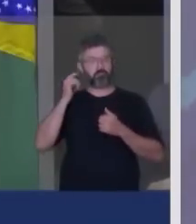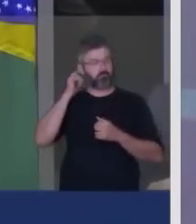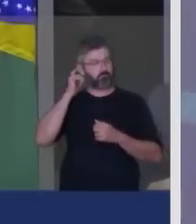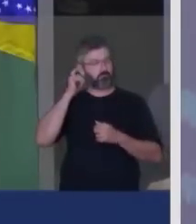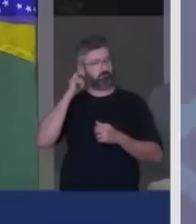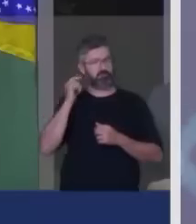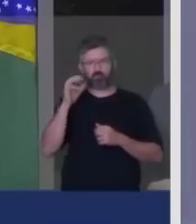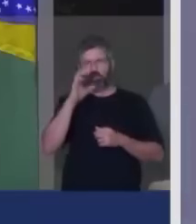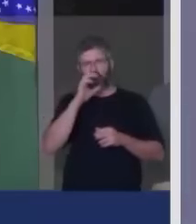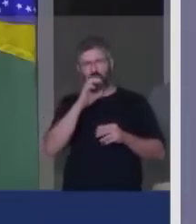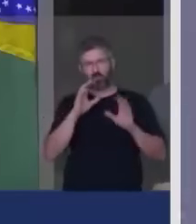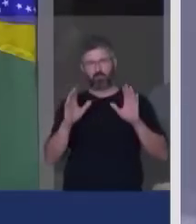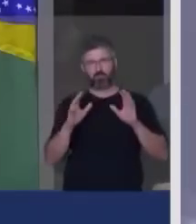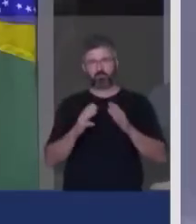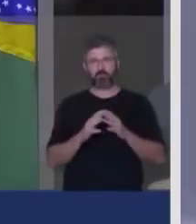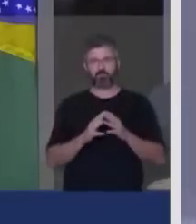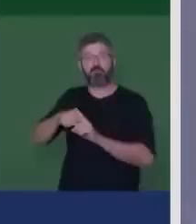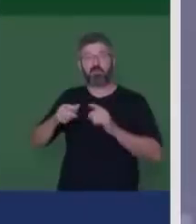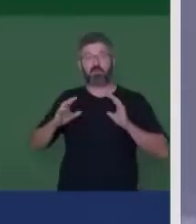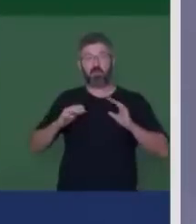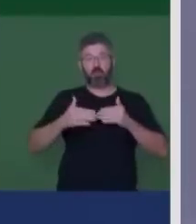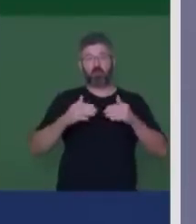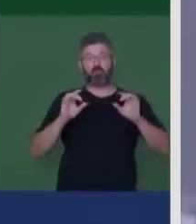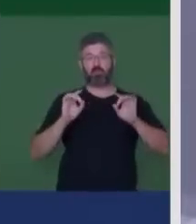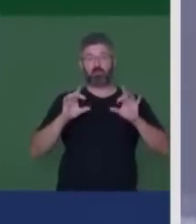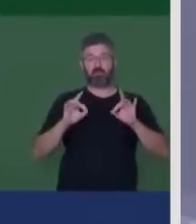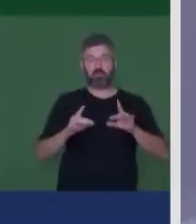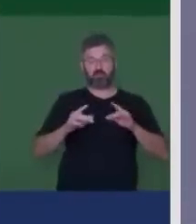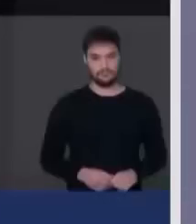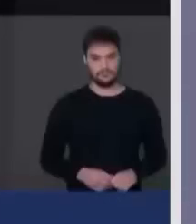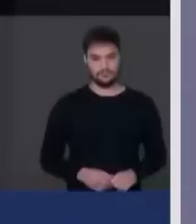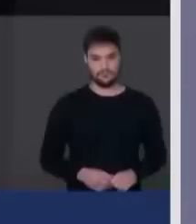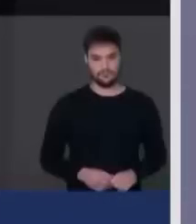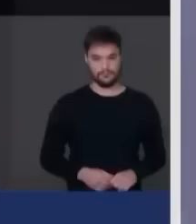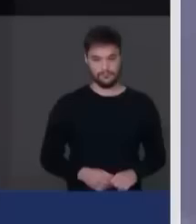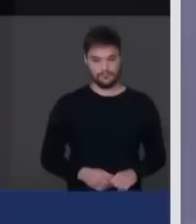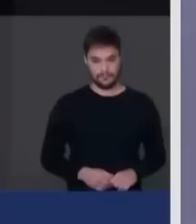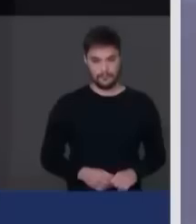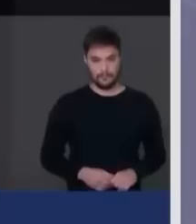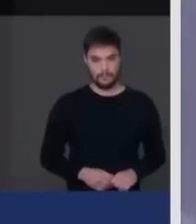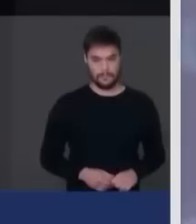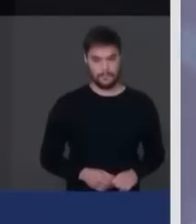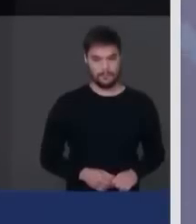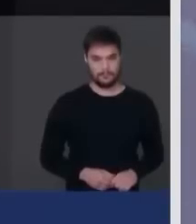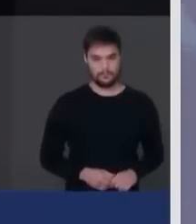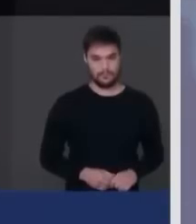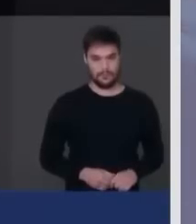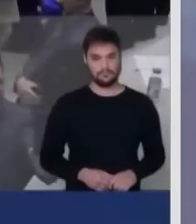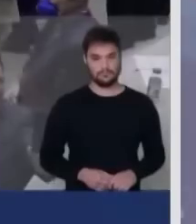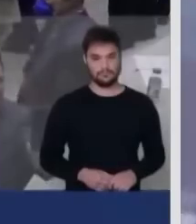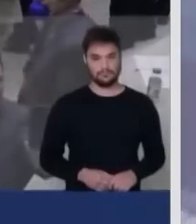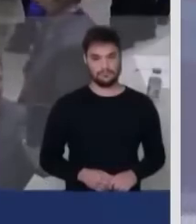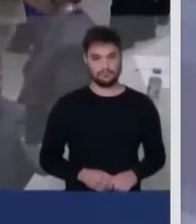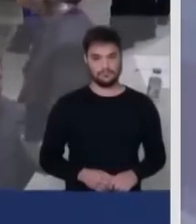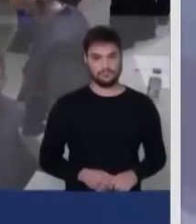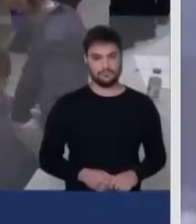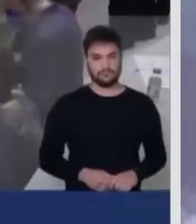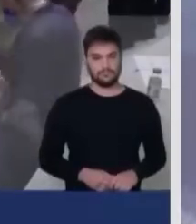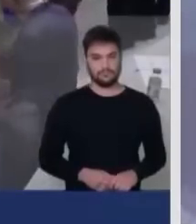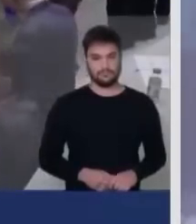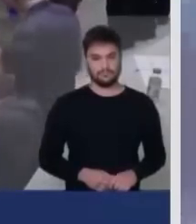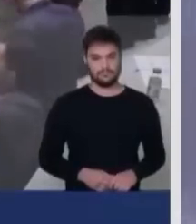subsídio. Então, não está no céu do brigadeiro. Em terceiro ponto a isso, como argumento para ter uma